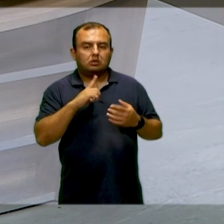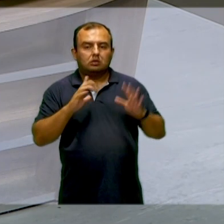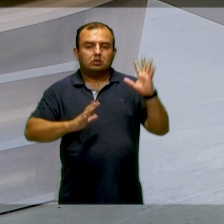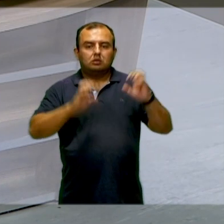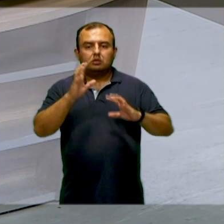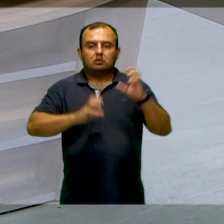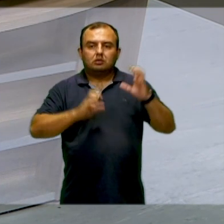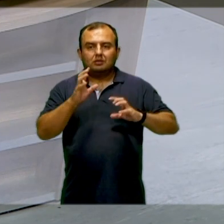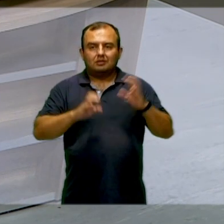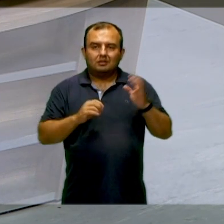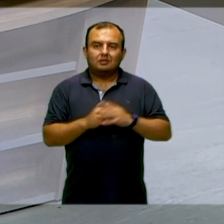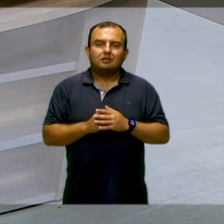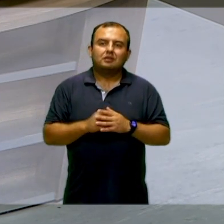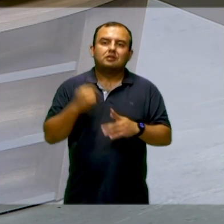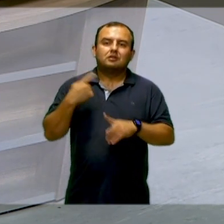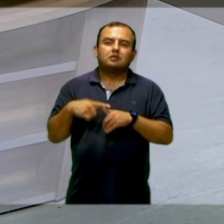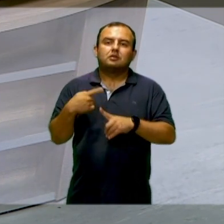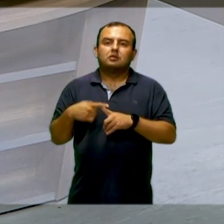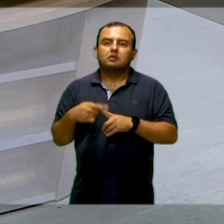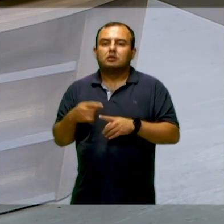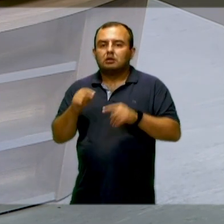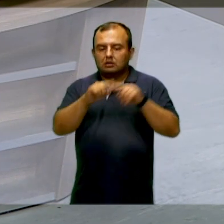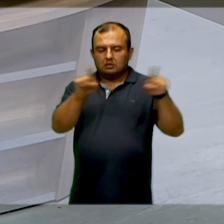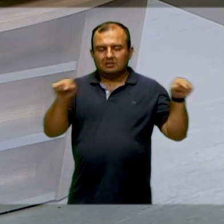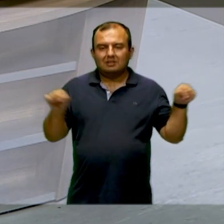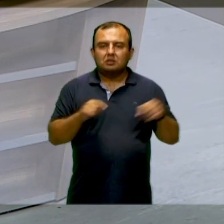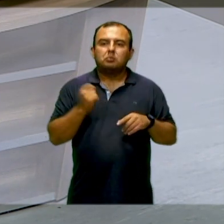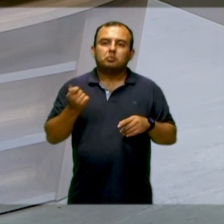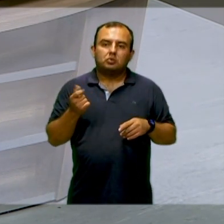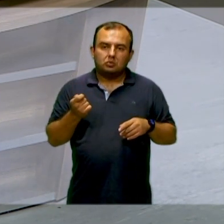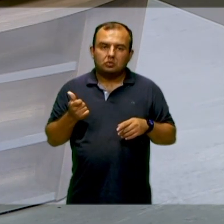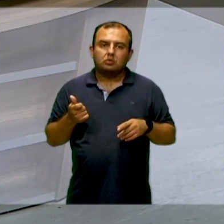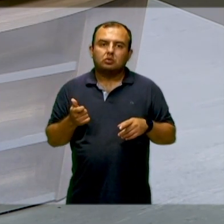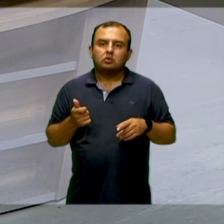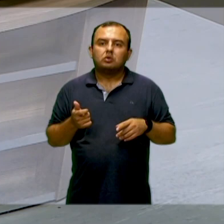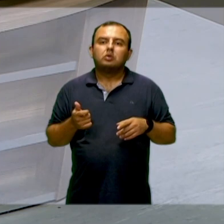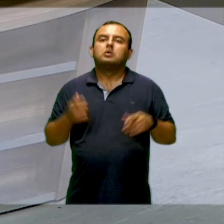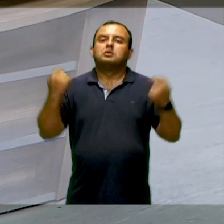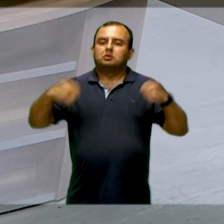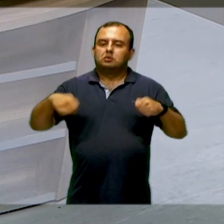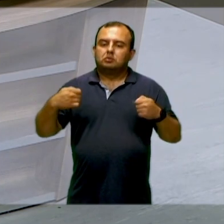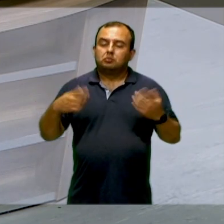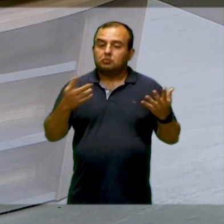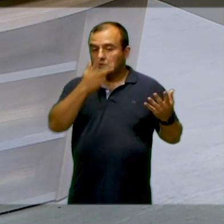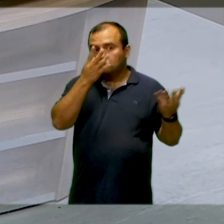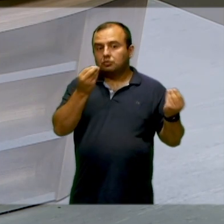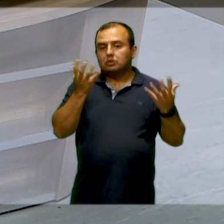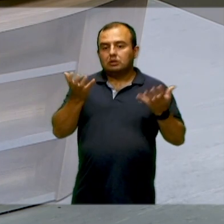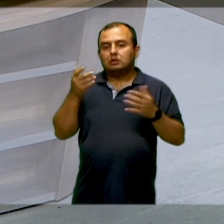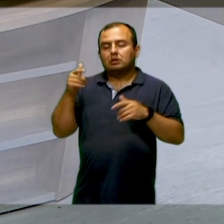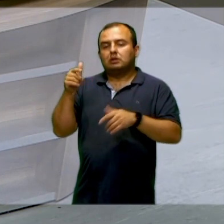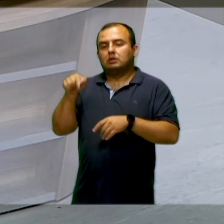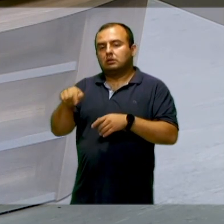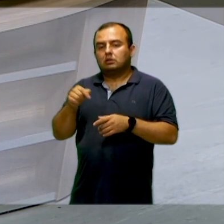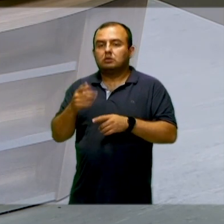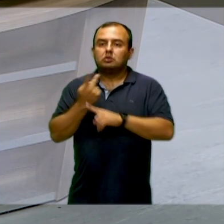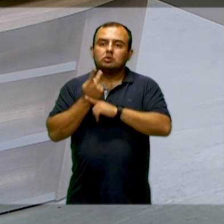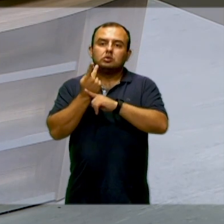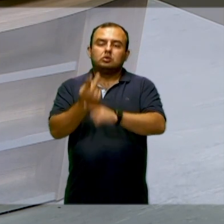briga. Porque são poucas salas, nós precisamos... Para muita gente querendo. Exato. A gente está